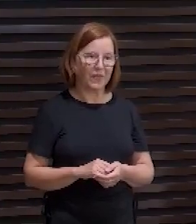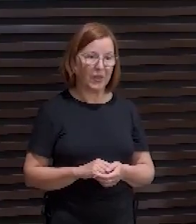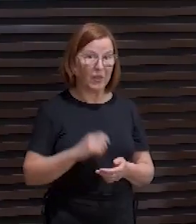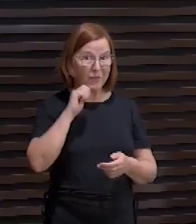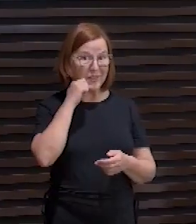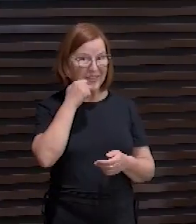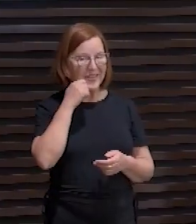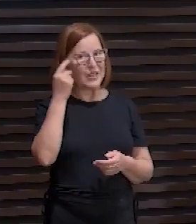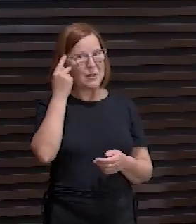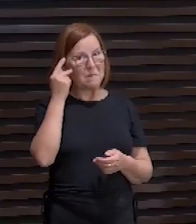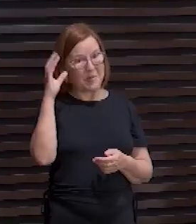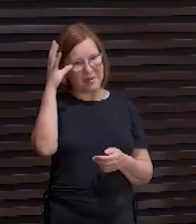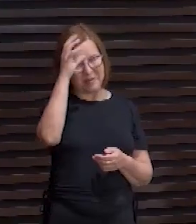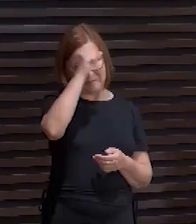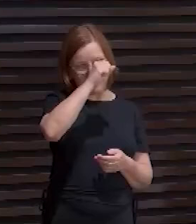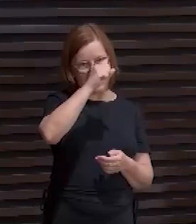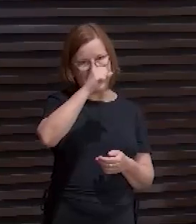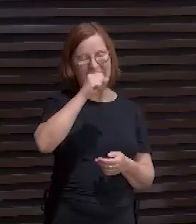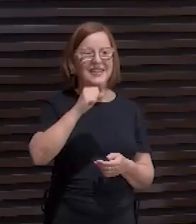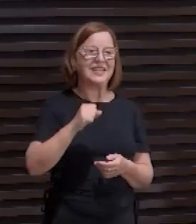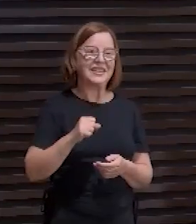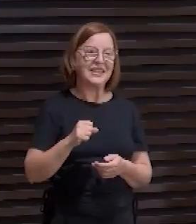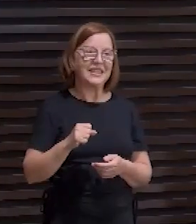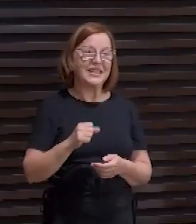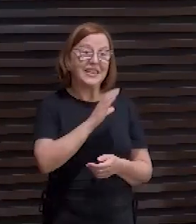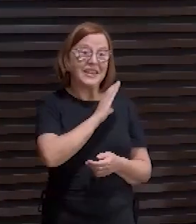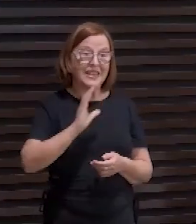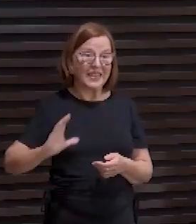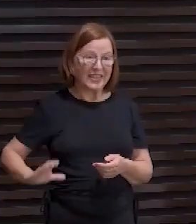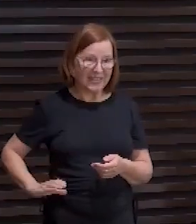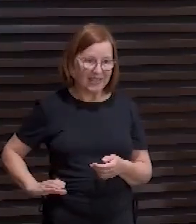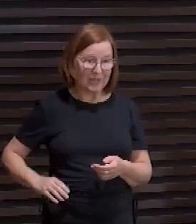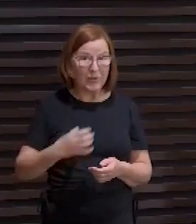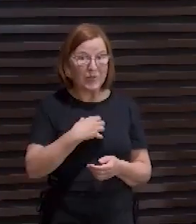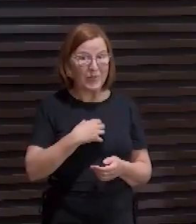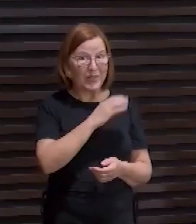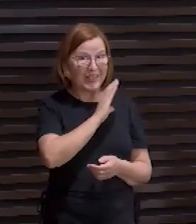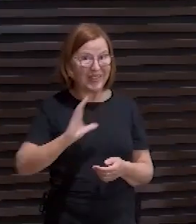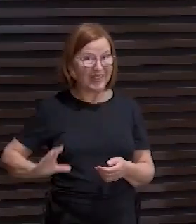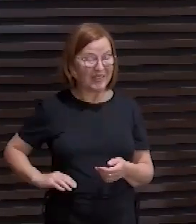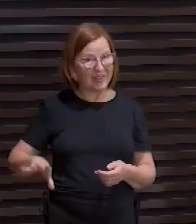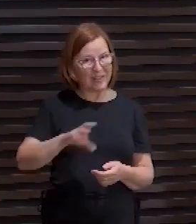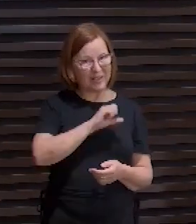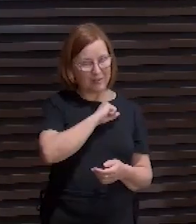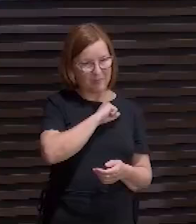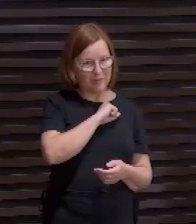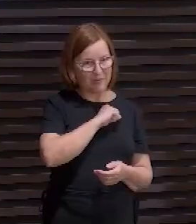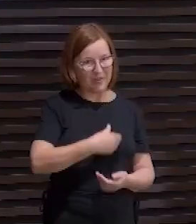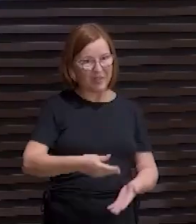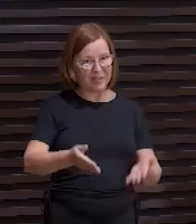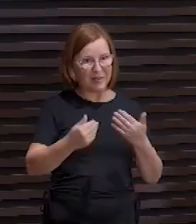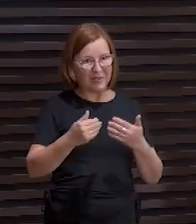está escrito é Cristo Jesus. A forma como Cristo amou é que vai dar para nós a interpretação